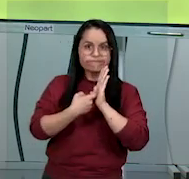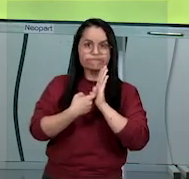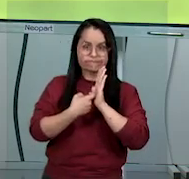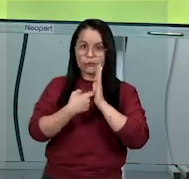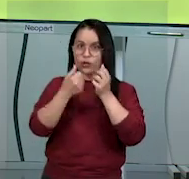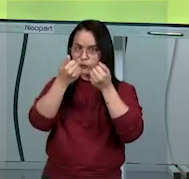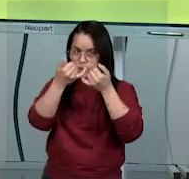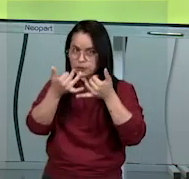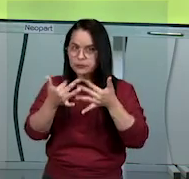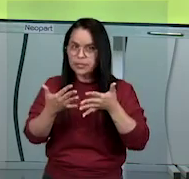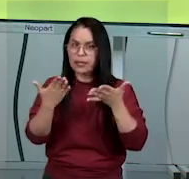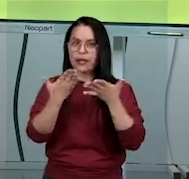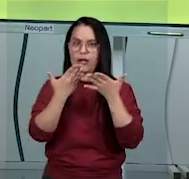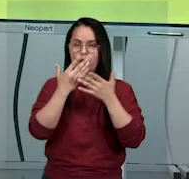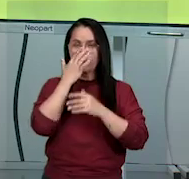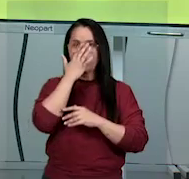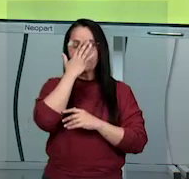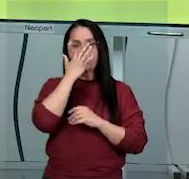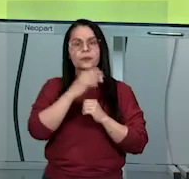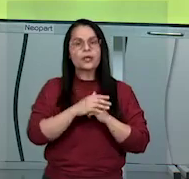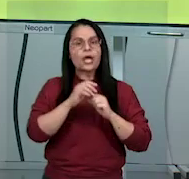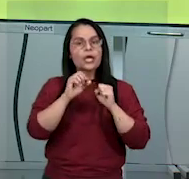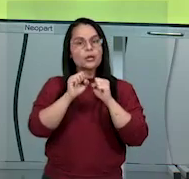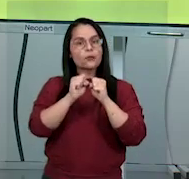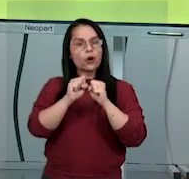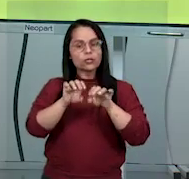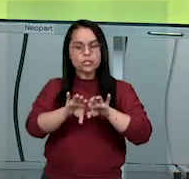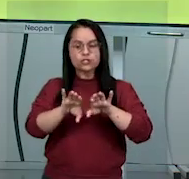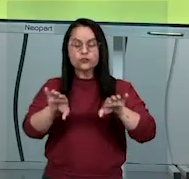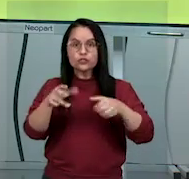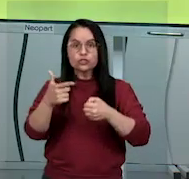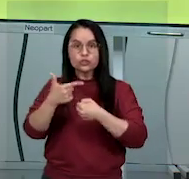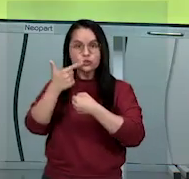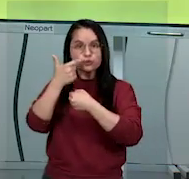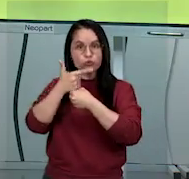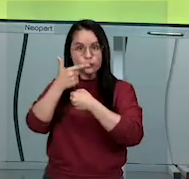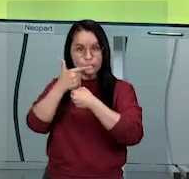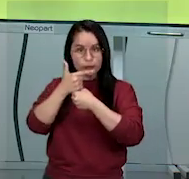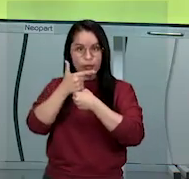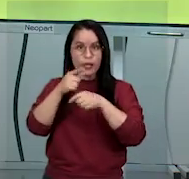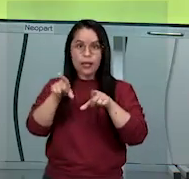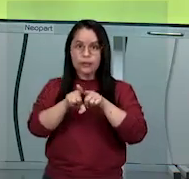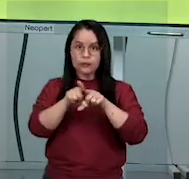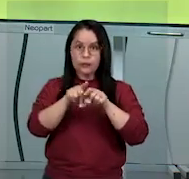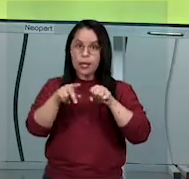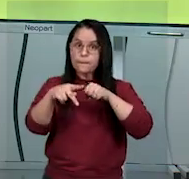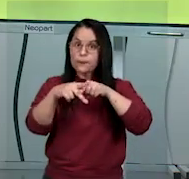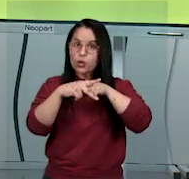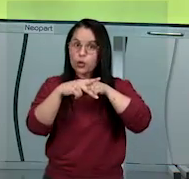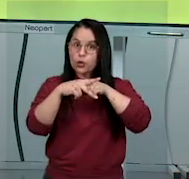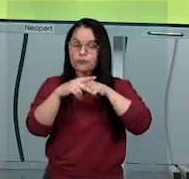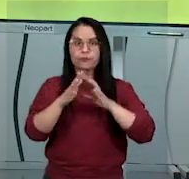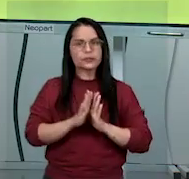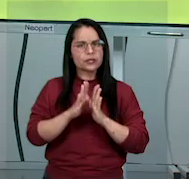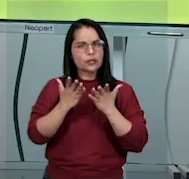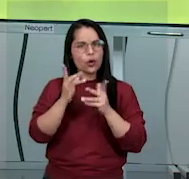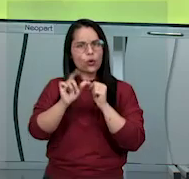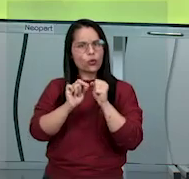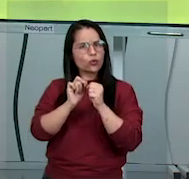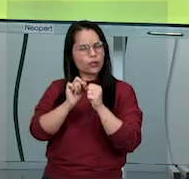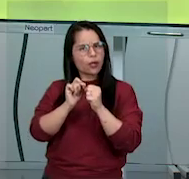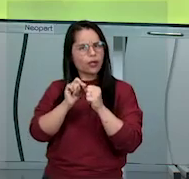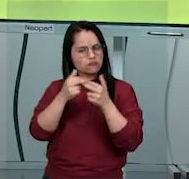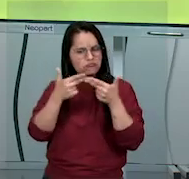ficar explicado agora em seguida, e ela é dividida em lexicais e pronominais. Estes que são os